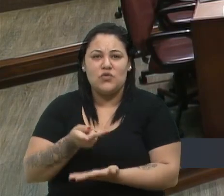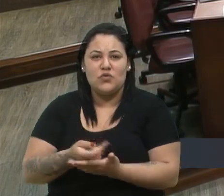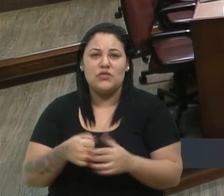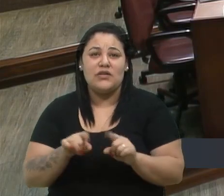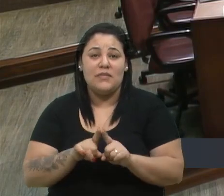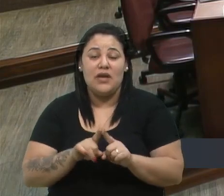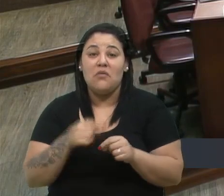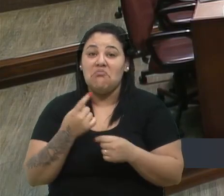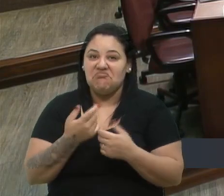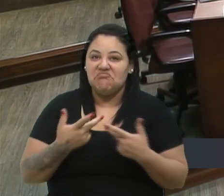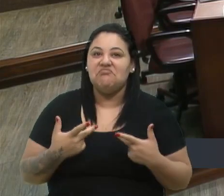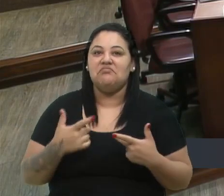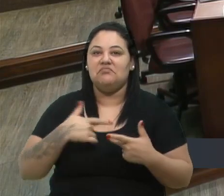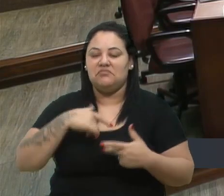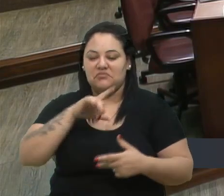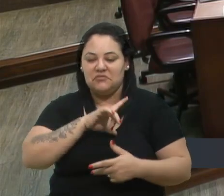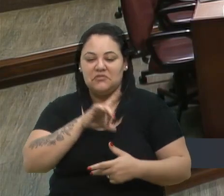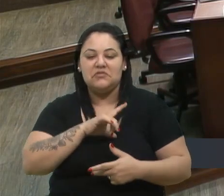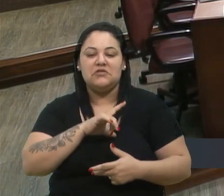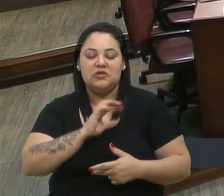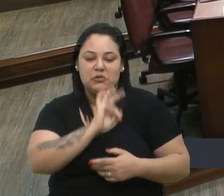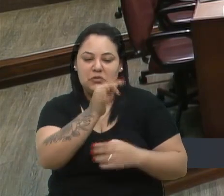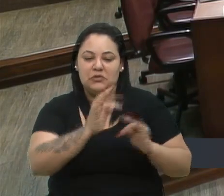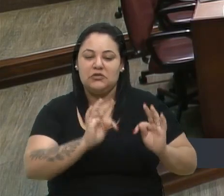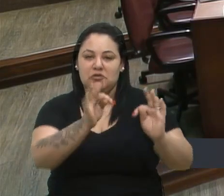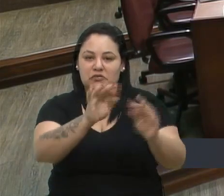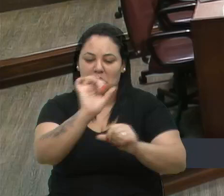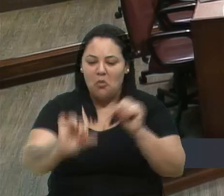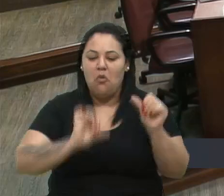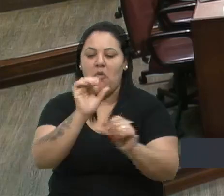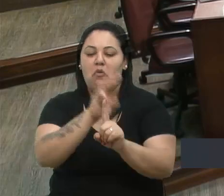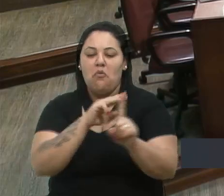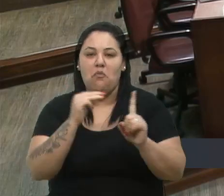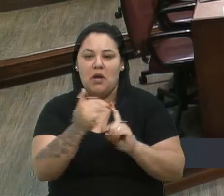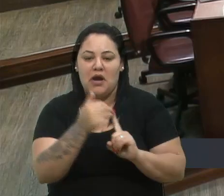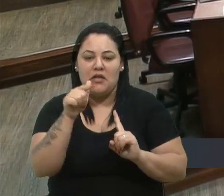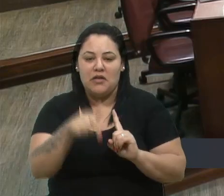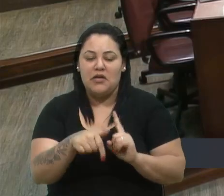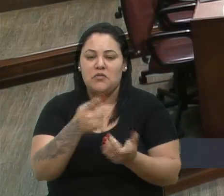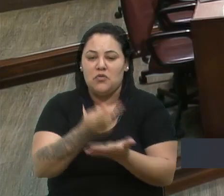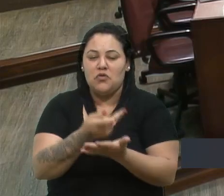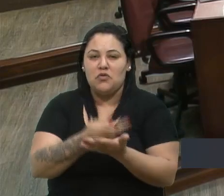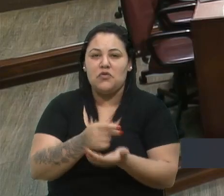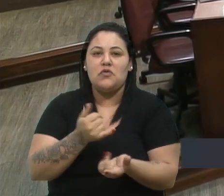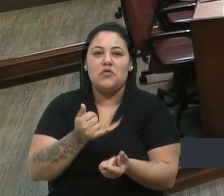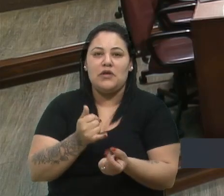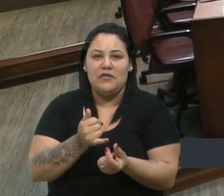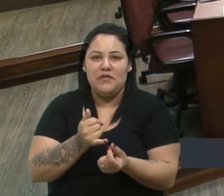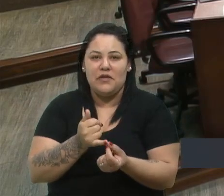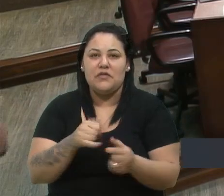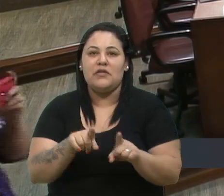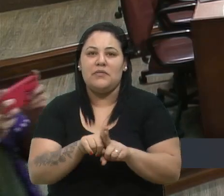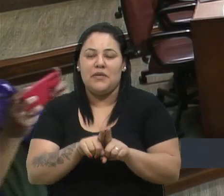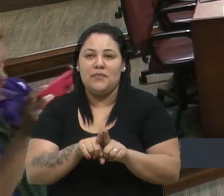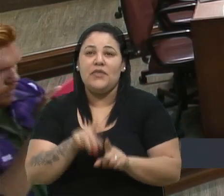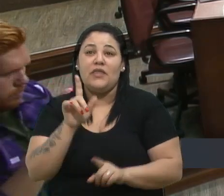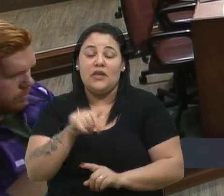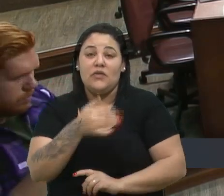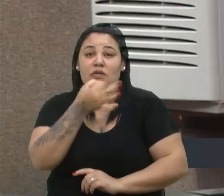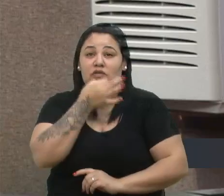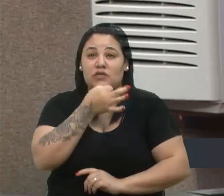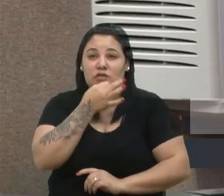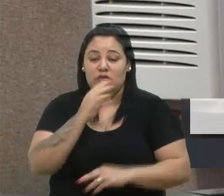que vai realmente revolucionar o mercado, né, deste produto do grafeno. Então, Caxias do Sul se